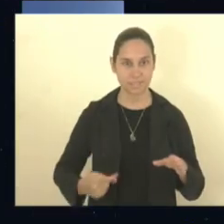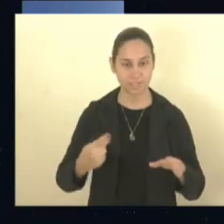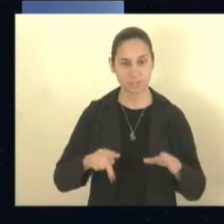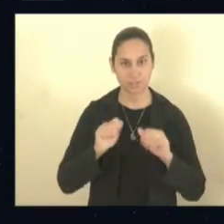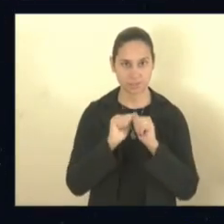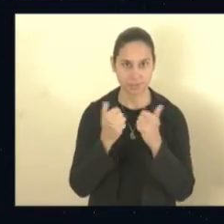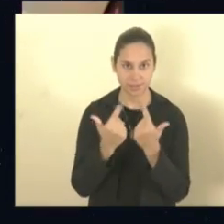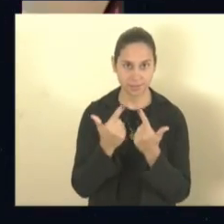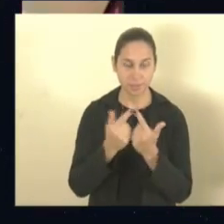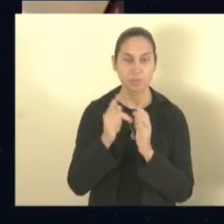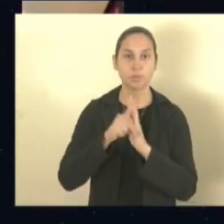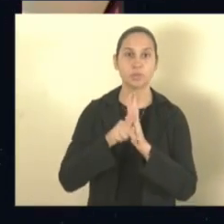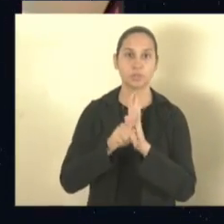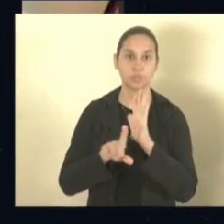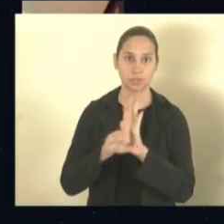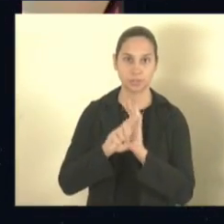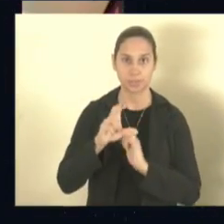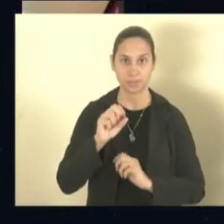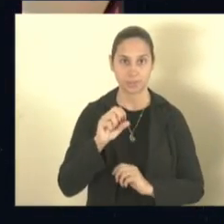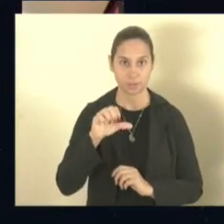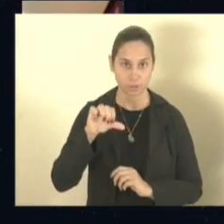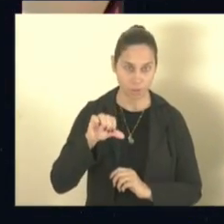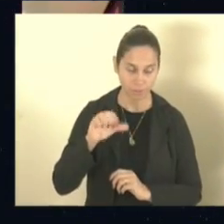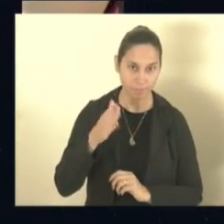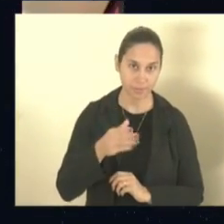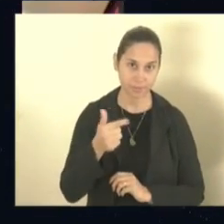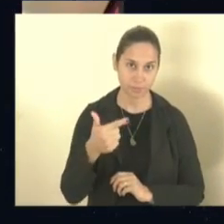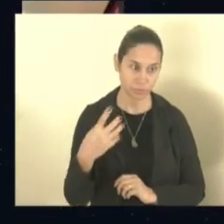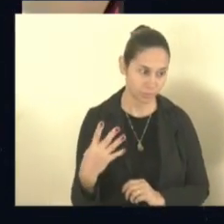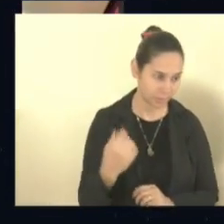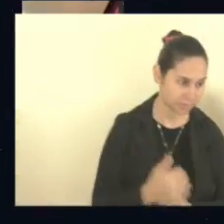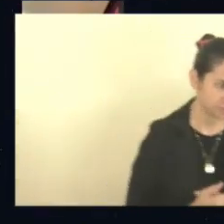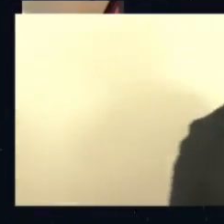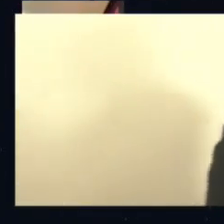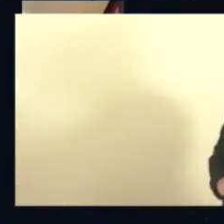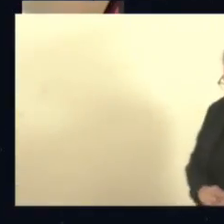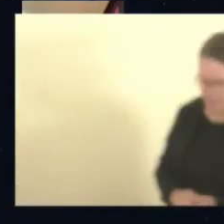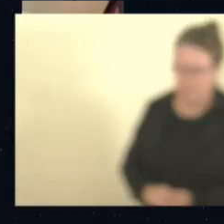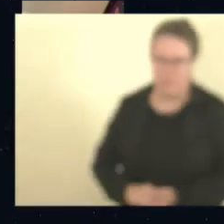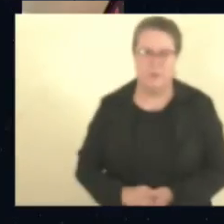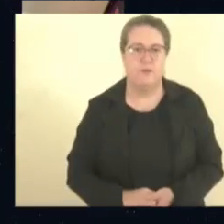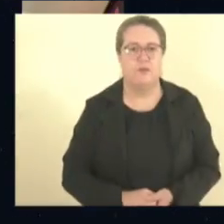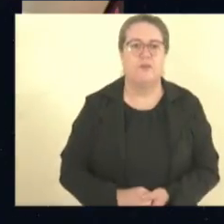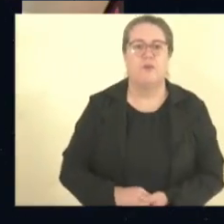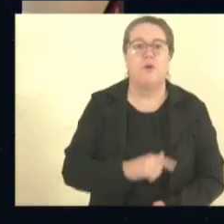Legislativa, para o projeto de lei 509-2024, oriundo da mensagem governamental